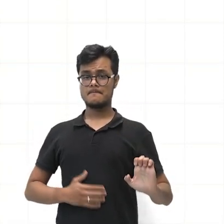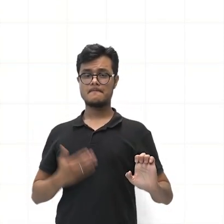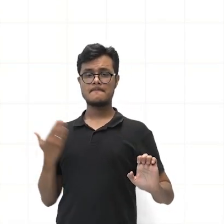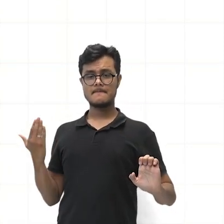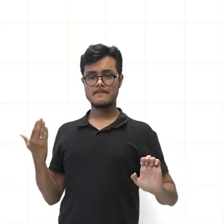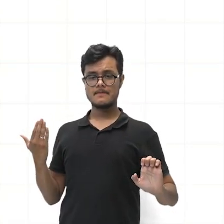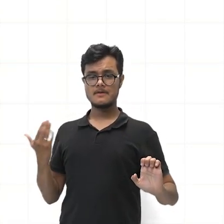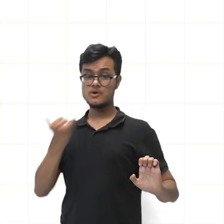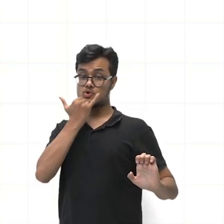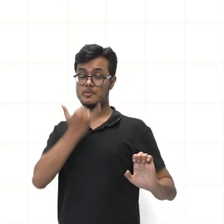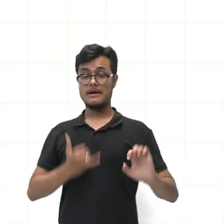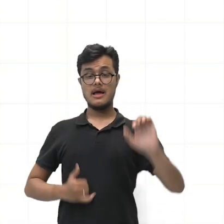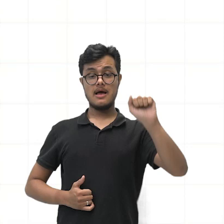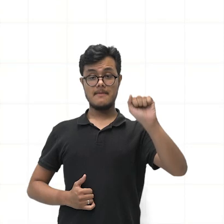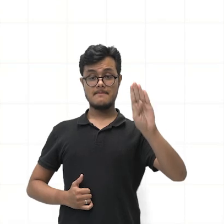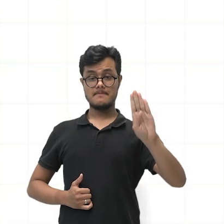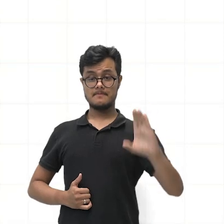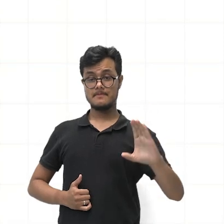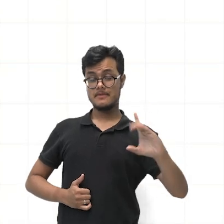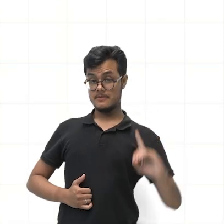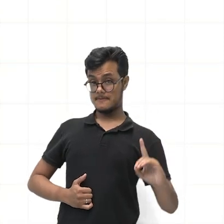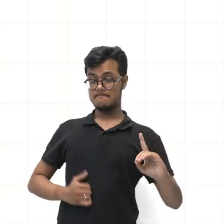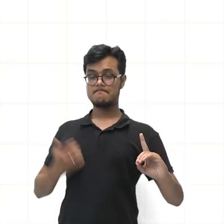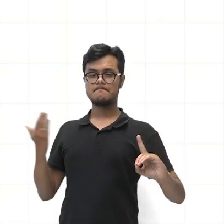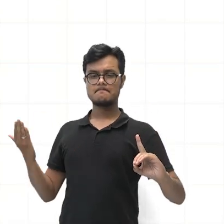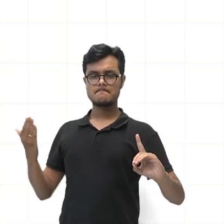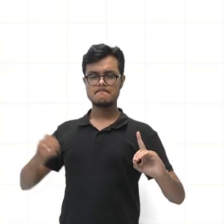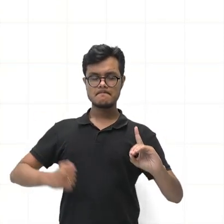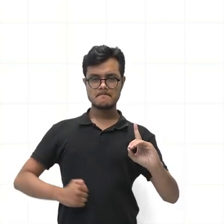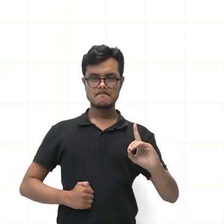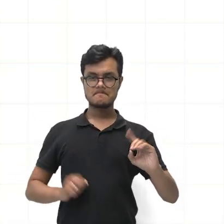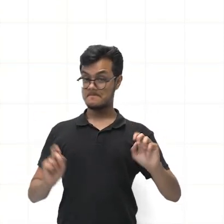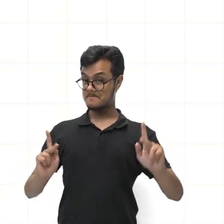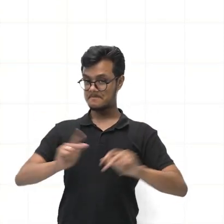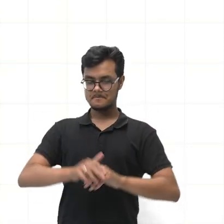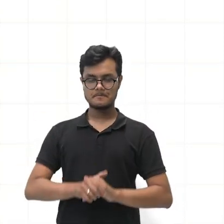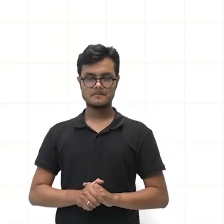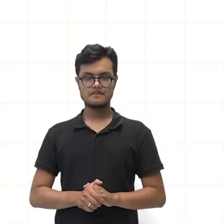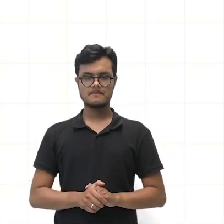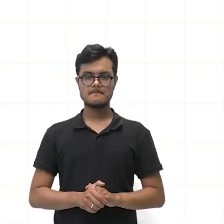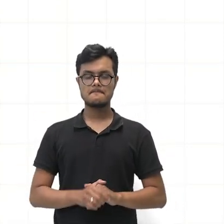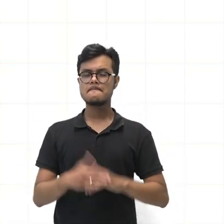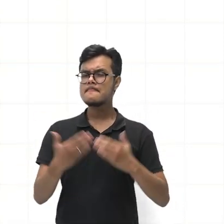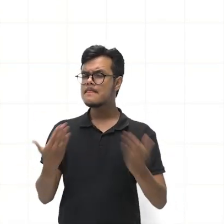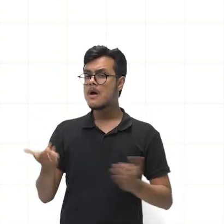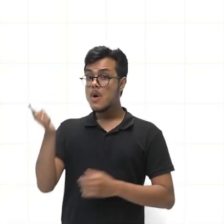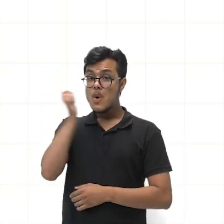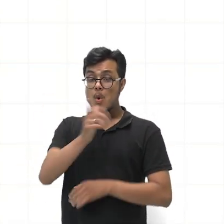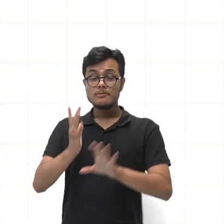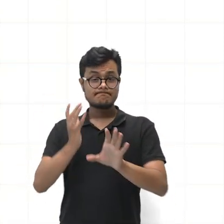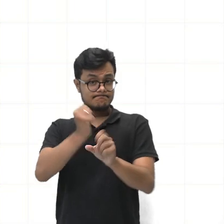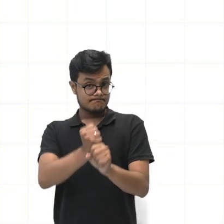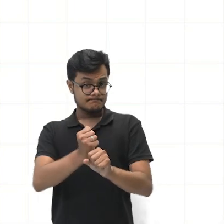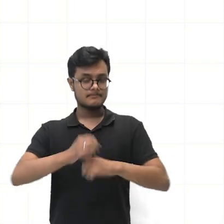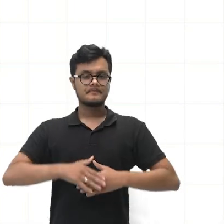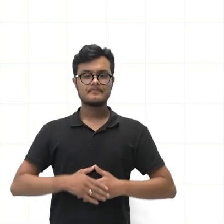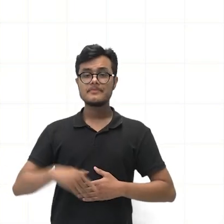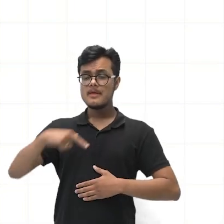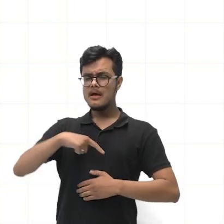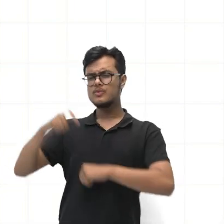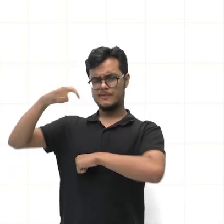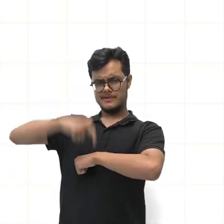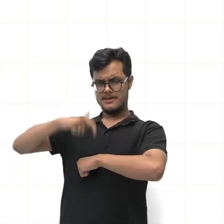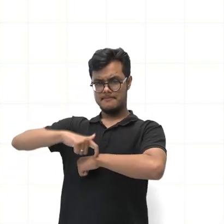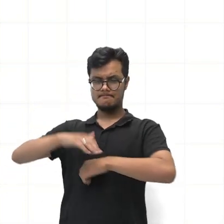C, 0,71 segundos, D, 0,84 segundos. Muito bem. Então, vamos ter aqui a diferença de tempo. Então,